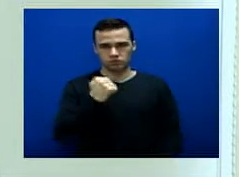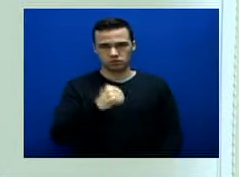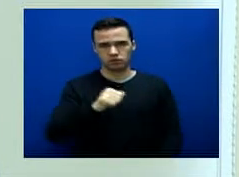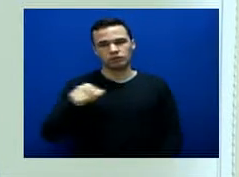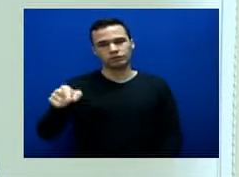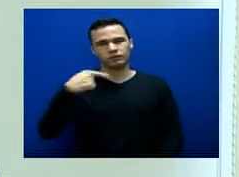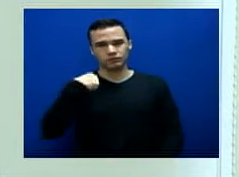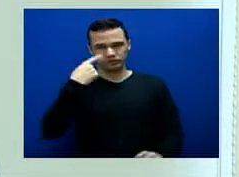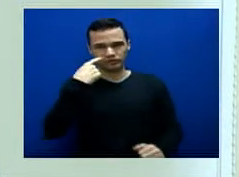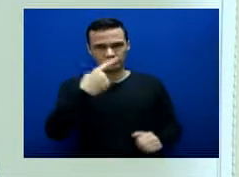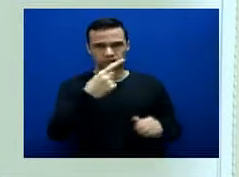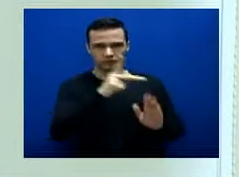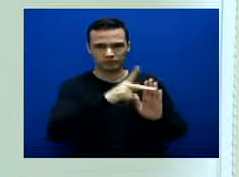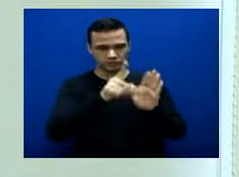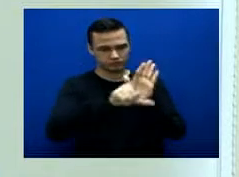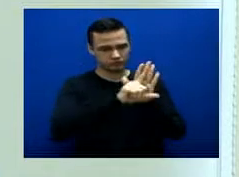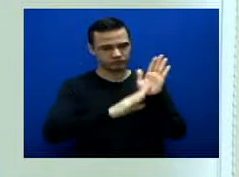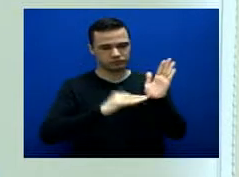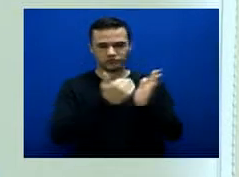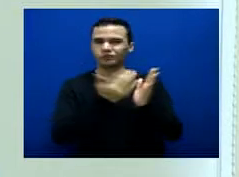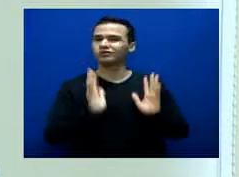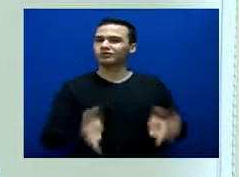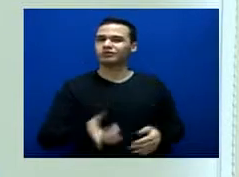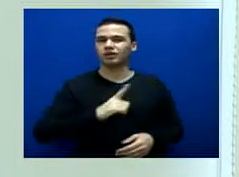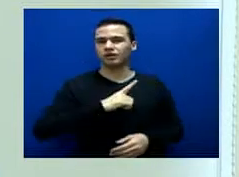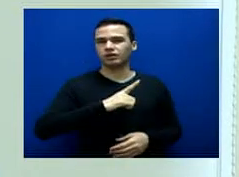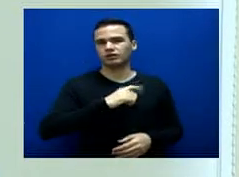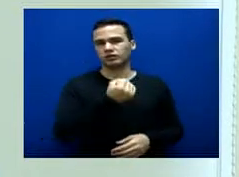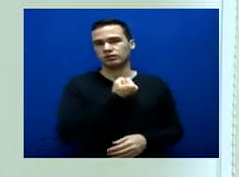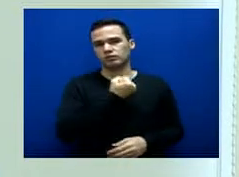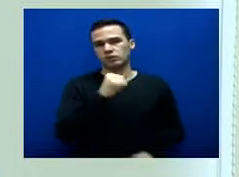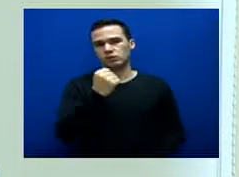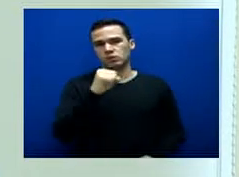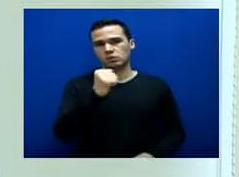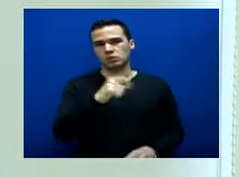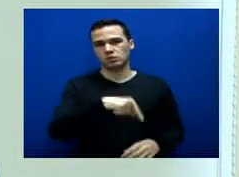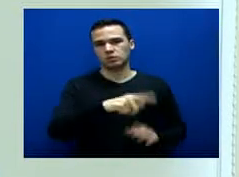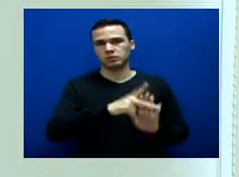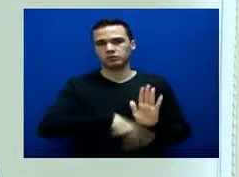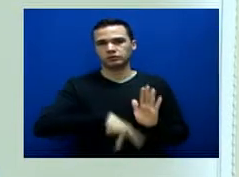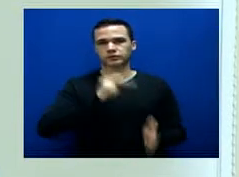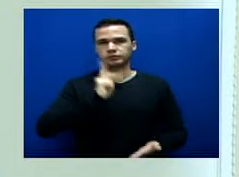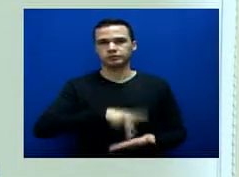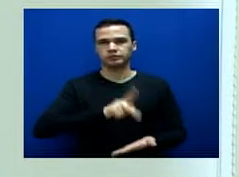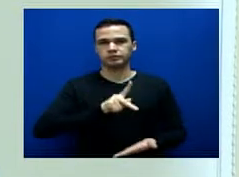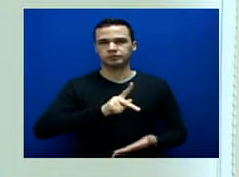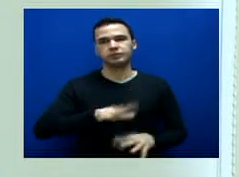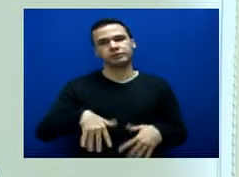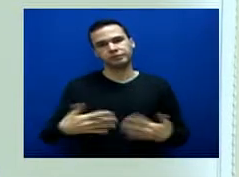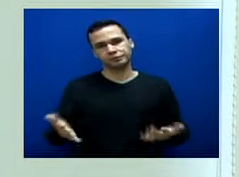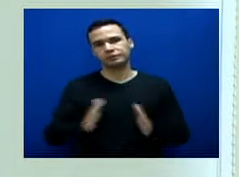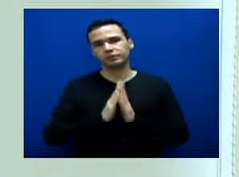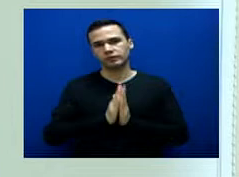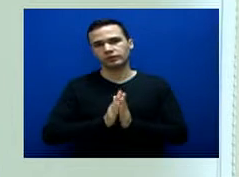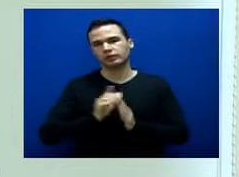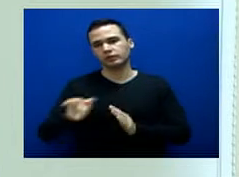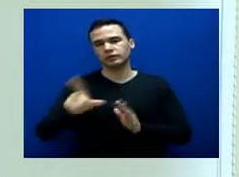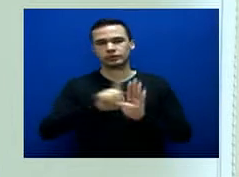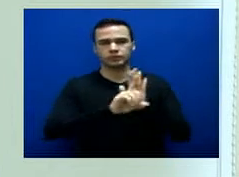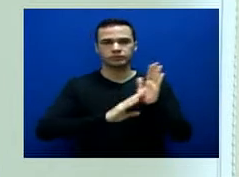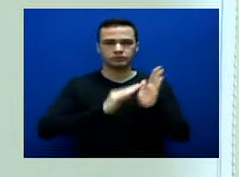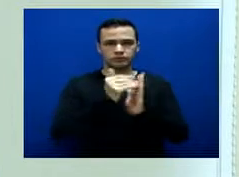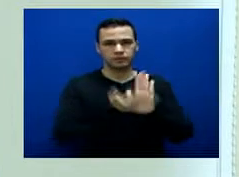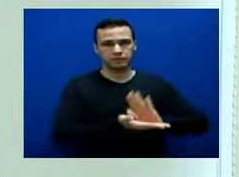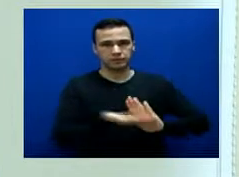Vossa Excelência pretende resguardar já está garantido no artigo 8º do projeto original. Então, eu queria fazer um apelo a Vossa Excelência que retire a